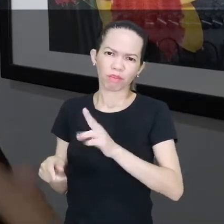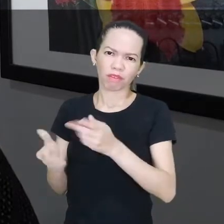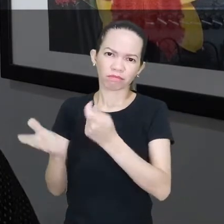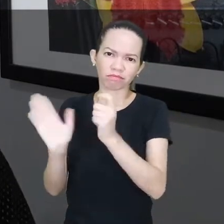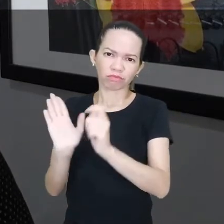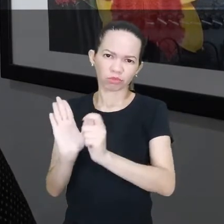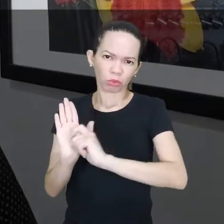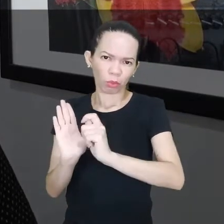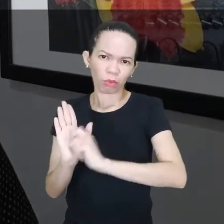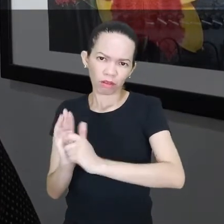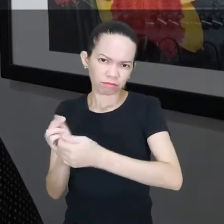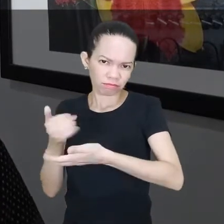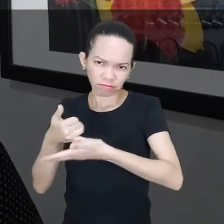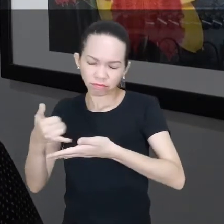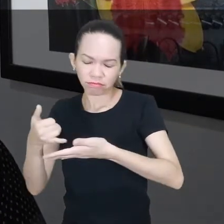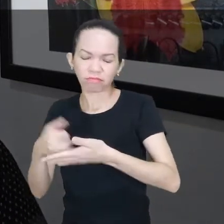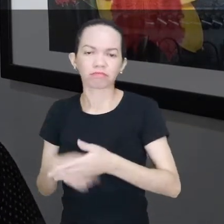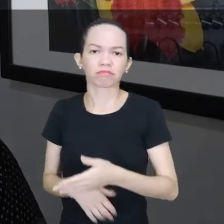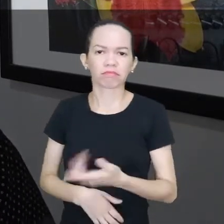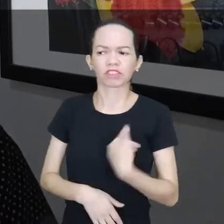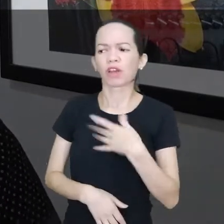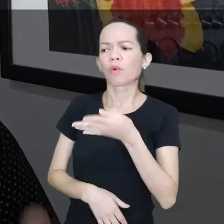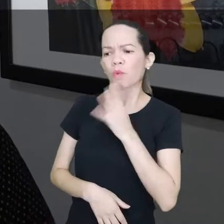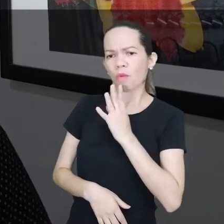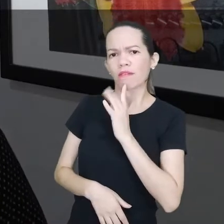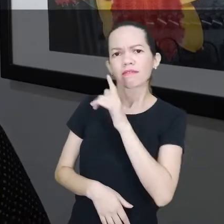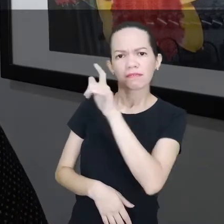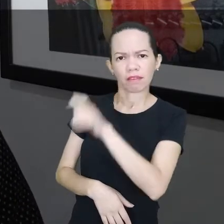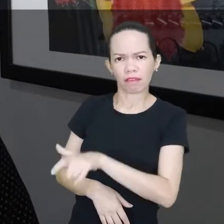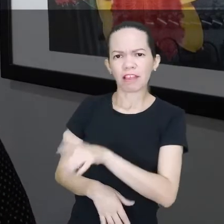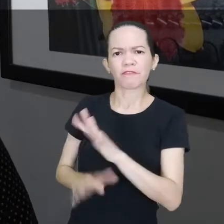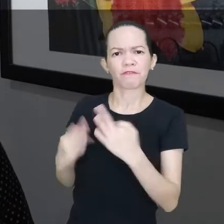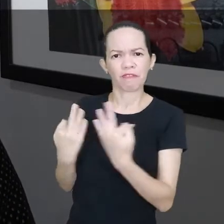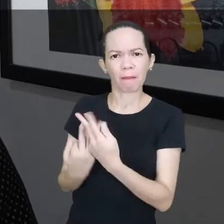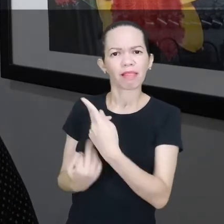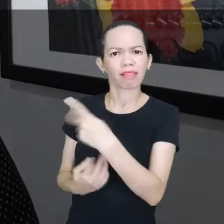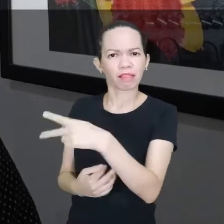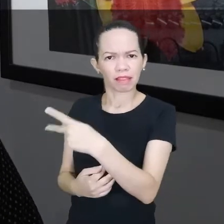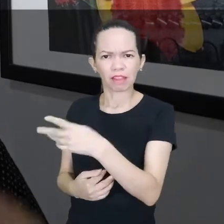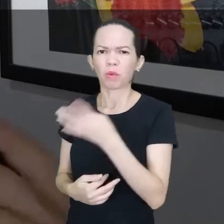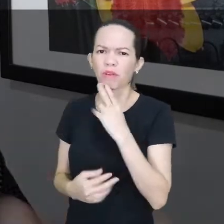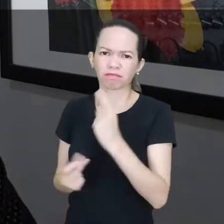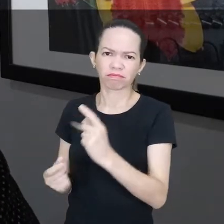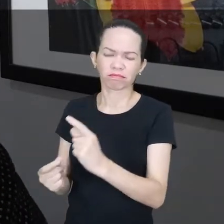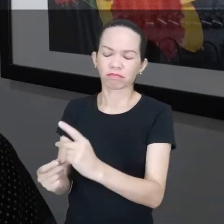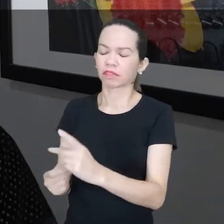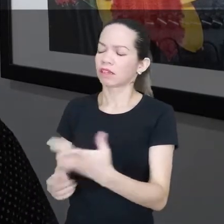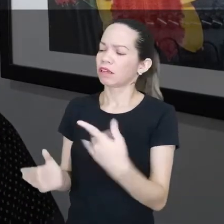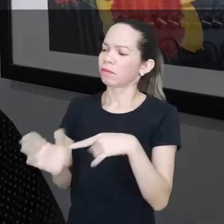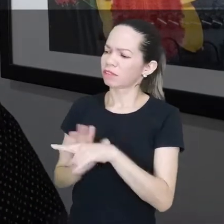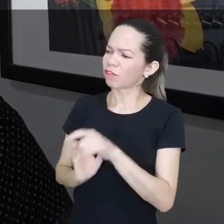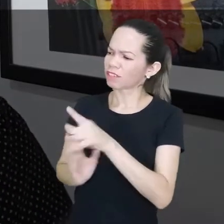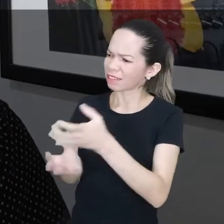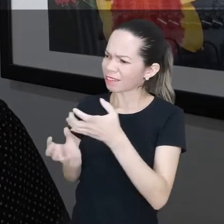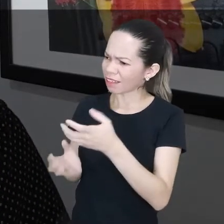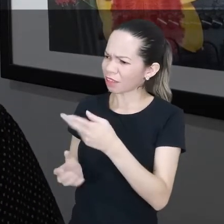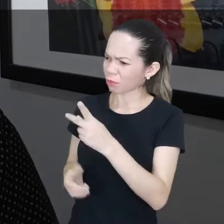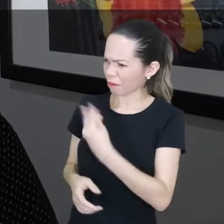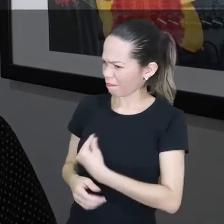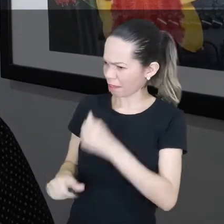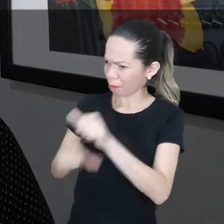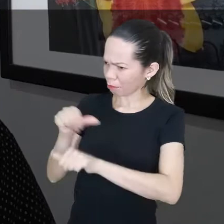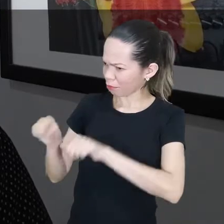com ele, conversando com ele, e conhecer sua criação, sua formação, sua família. E falei, você quer realmente se livrar